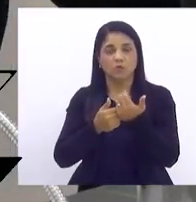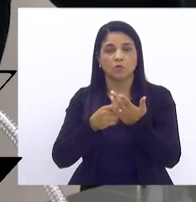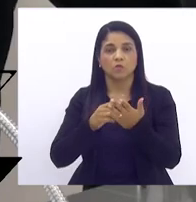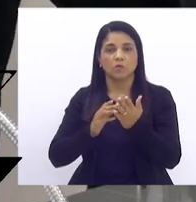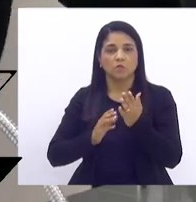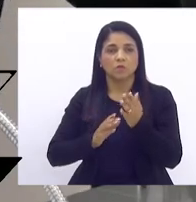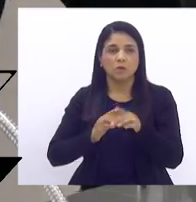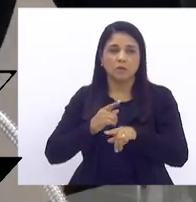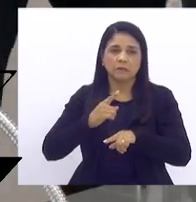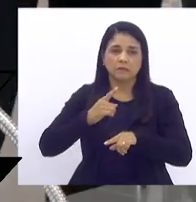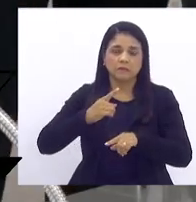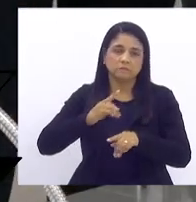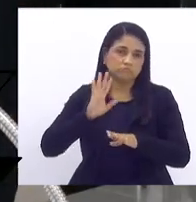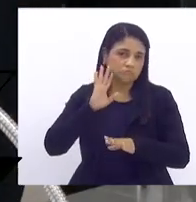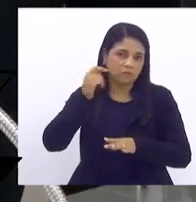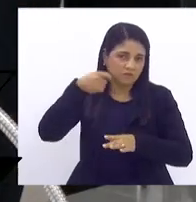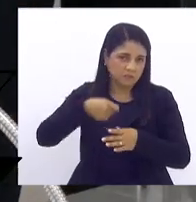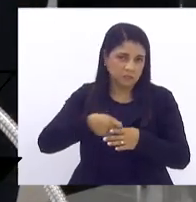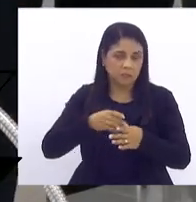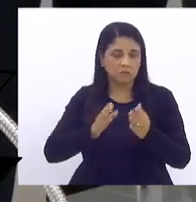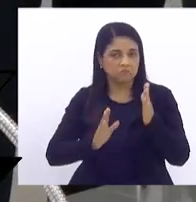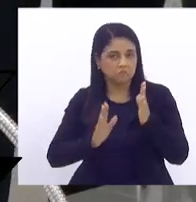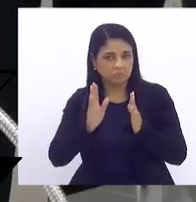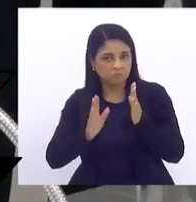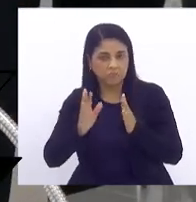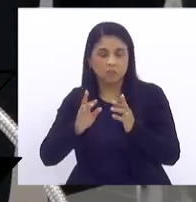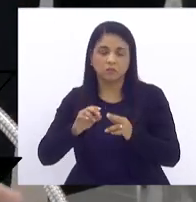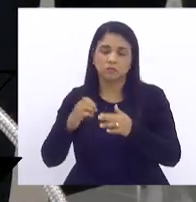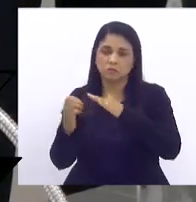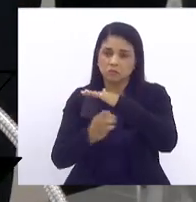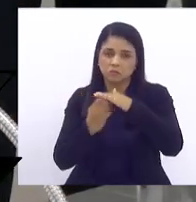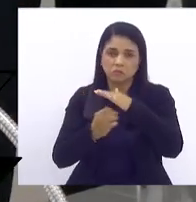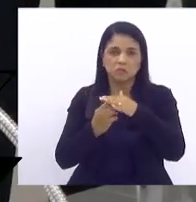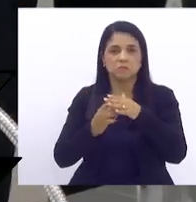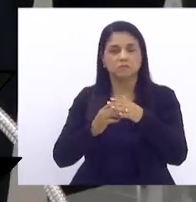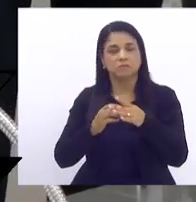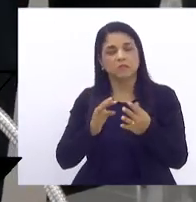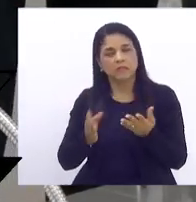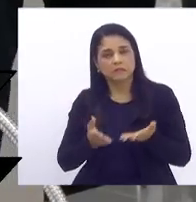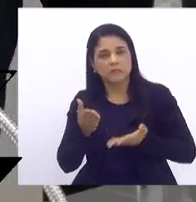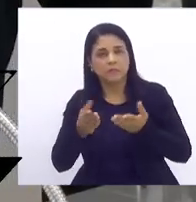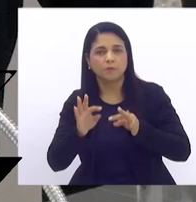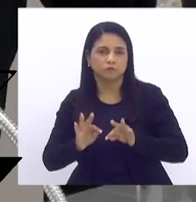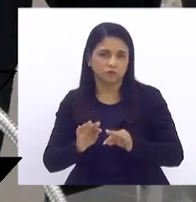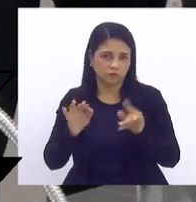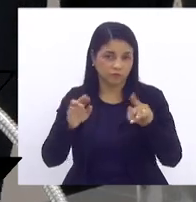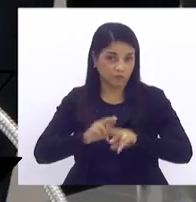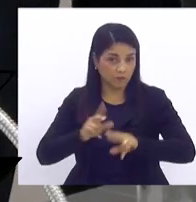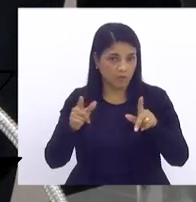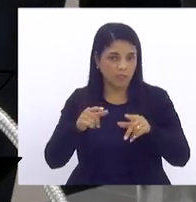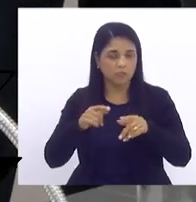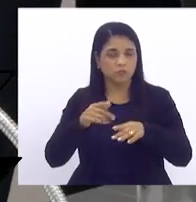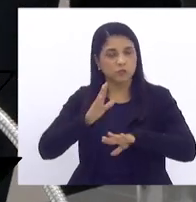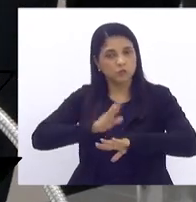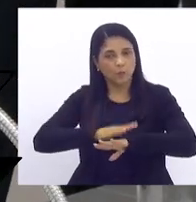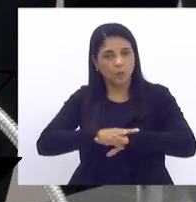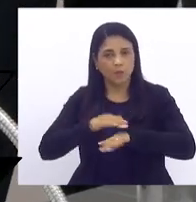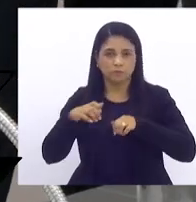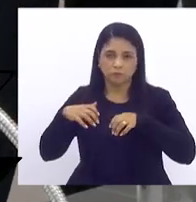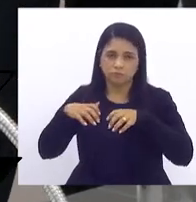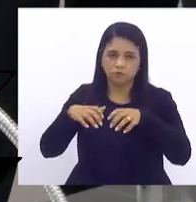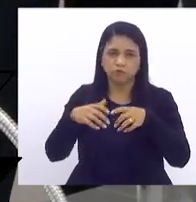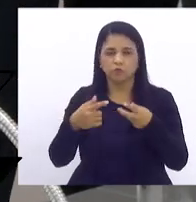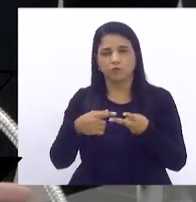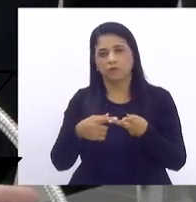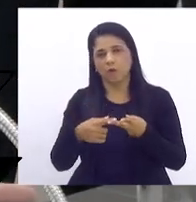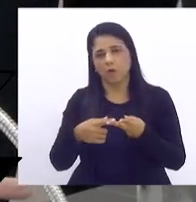velocidade, impondo que as concessionárias tenham um tratamento diferenciado para os casos de calamidade, eu acho que seria um esforço em respeito ao deputado Yuri, mas da forma